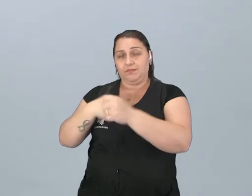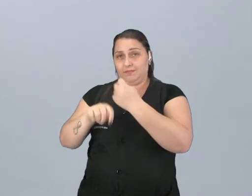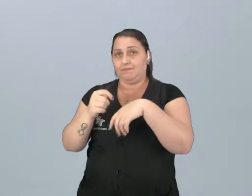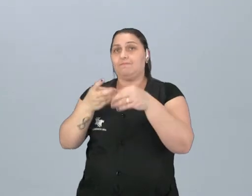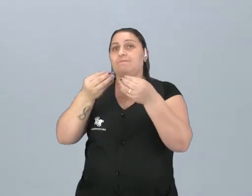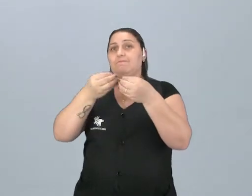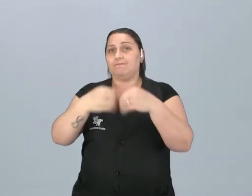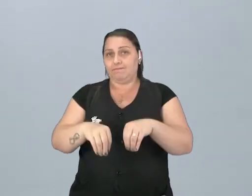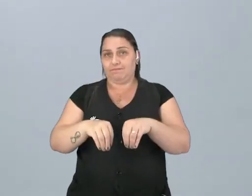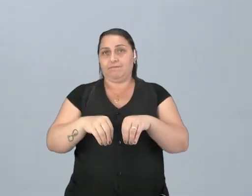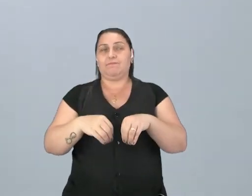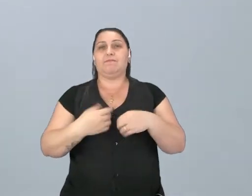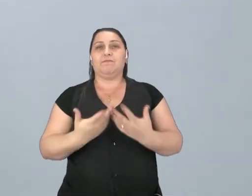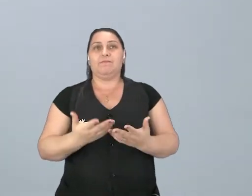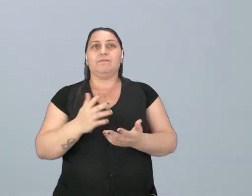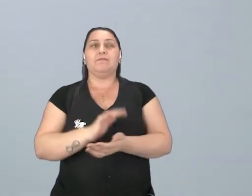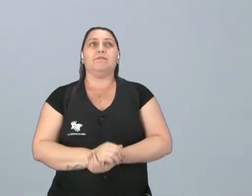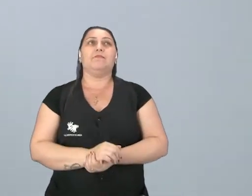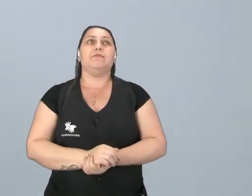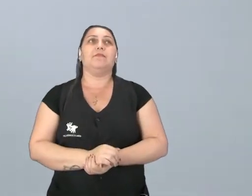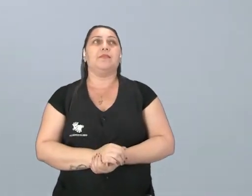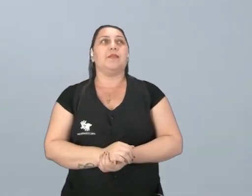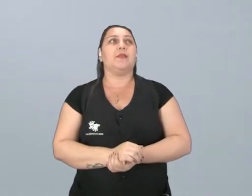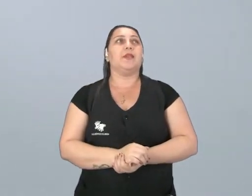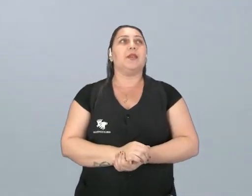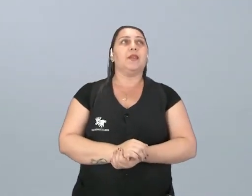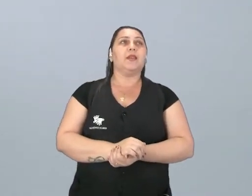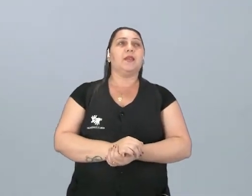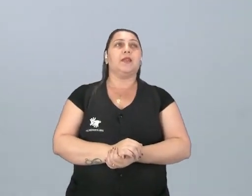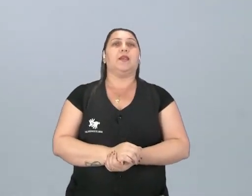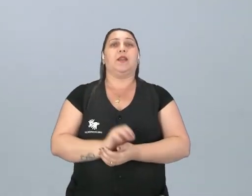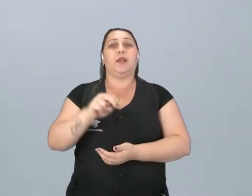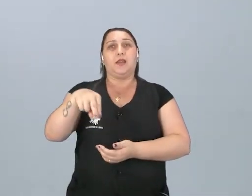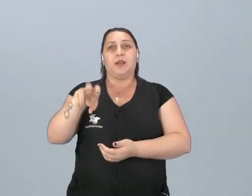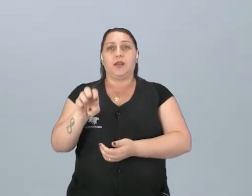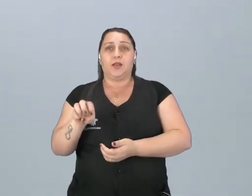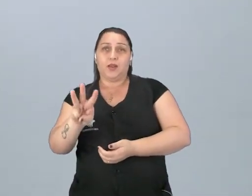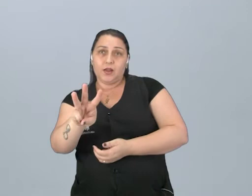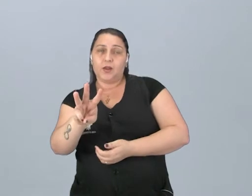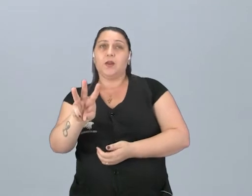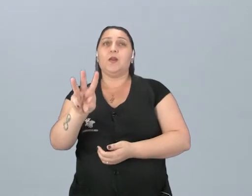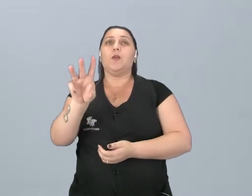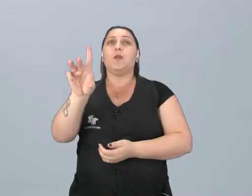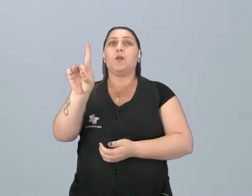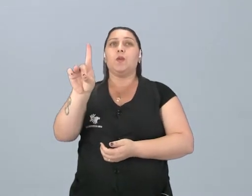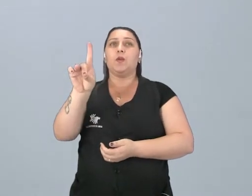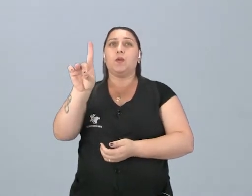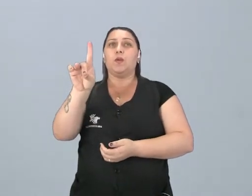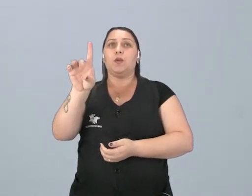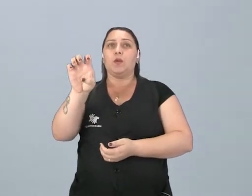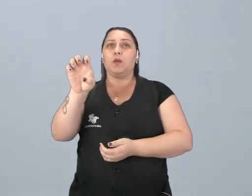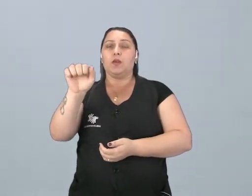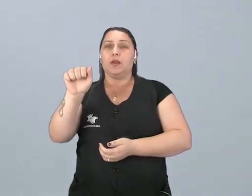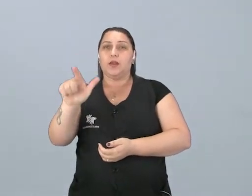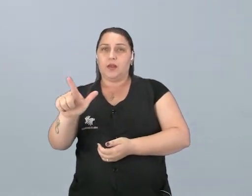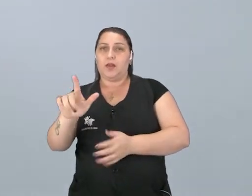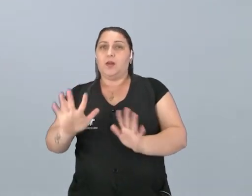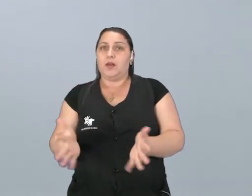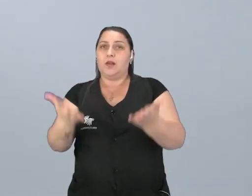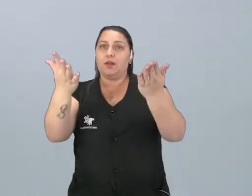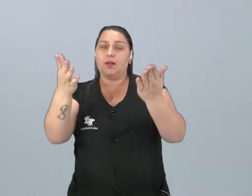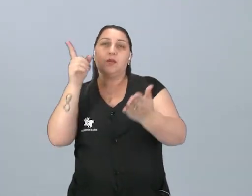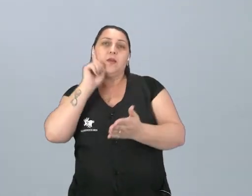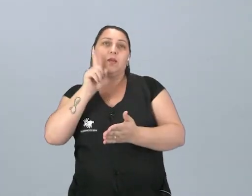abalada por conta disso. Então, esse foi o New Deal, foi o plano que reergueu a economia estadunidense para uma nova